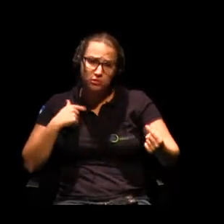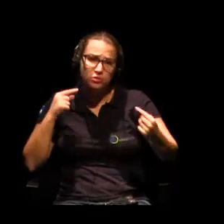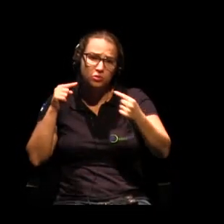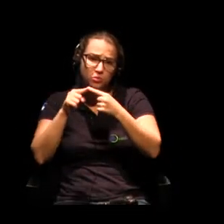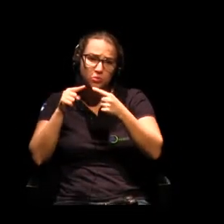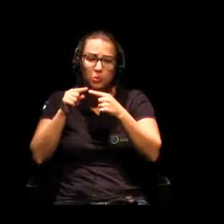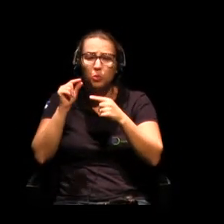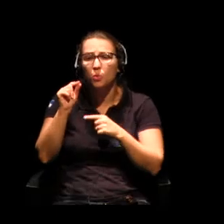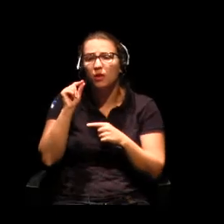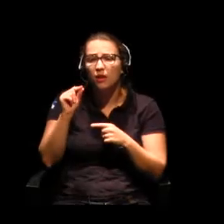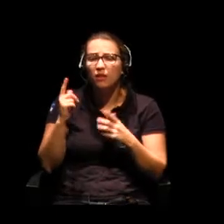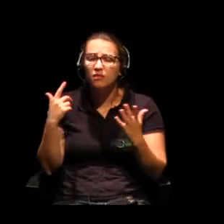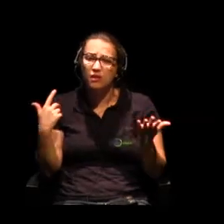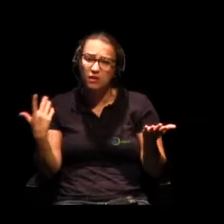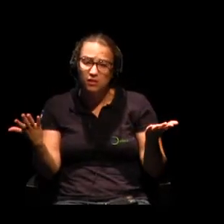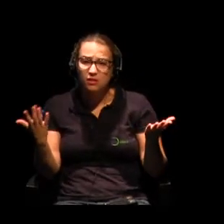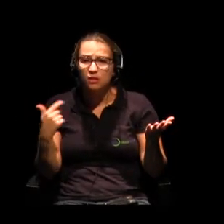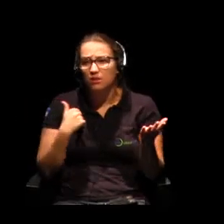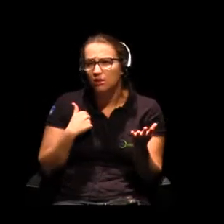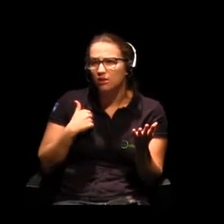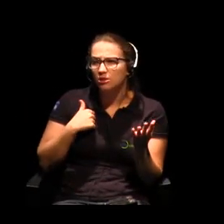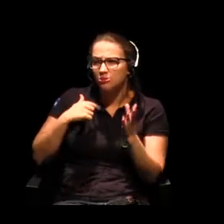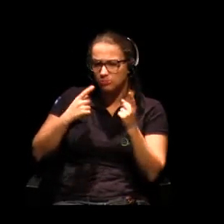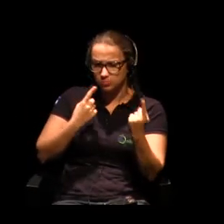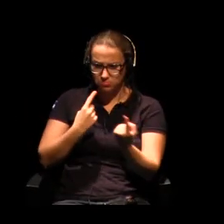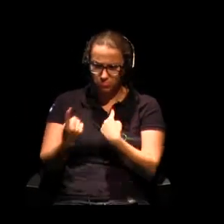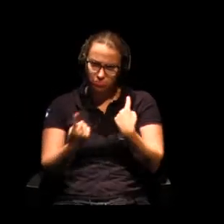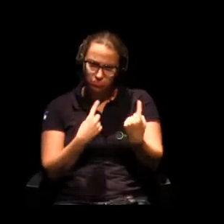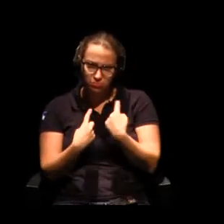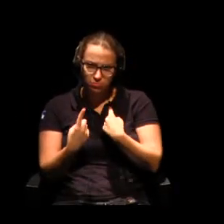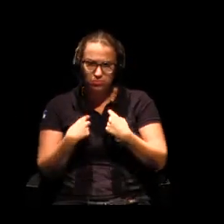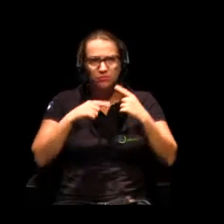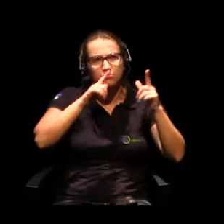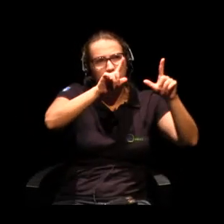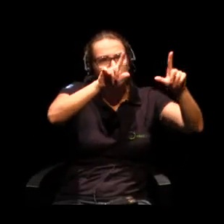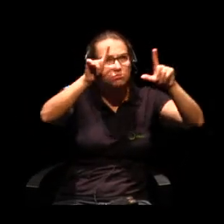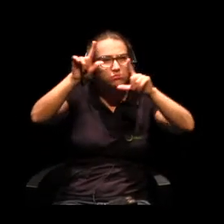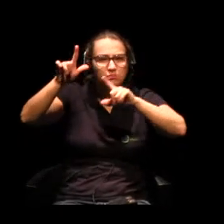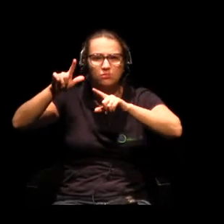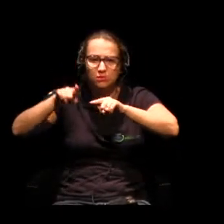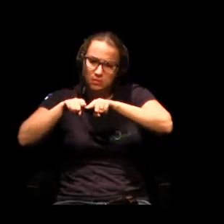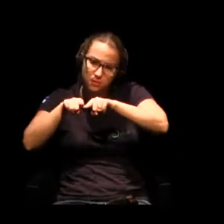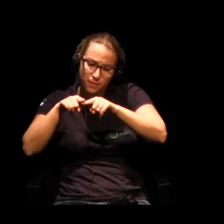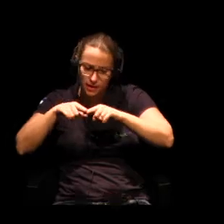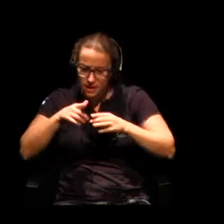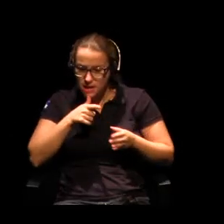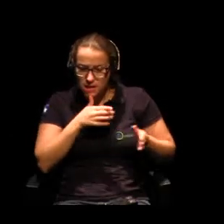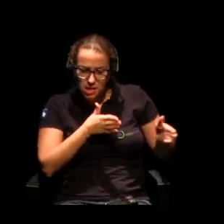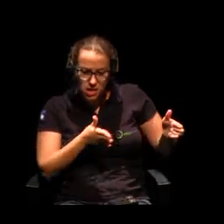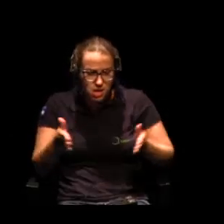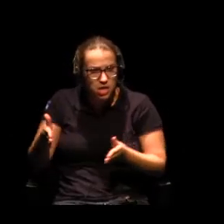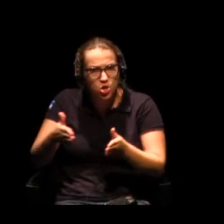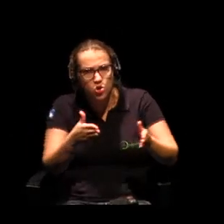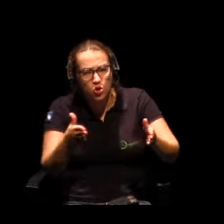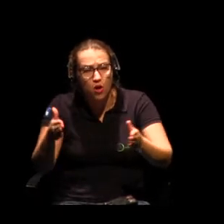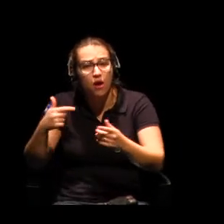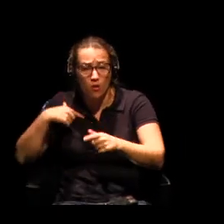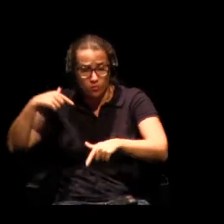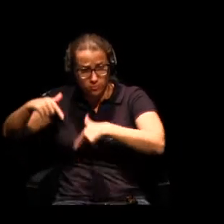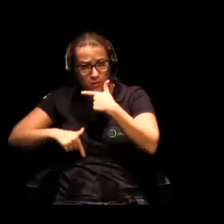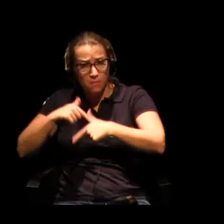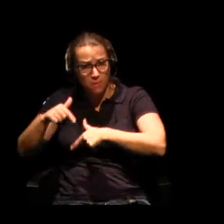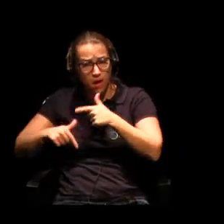trabalho que eu faço tem a ver com a confluência dessas estradas e dos rios